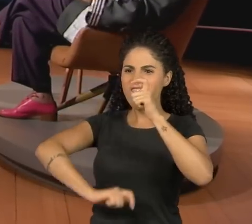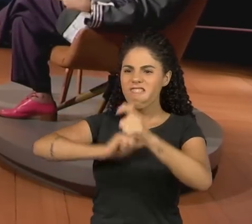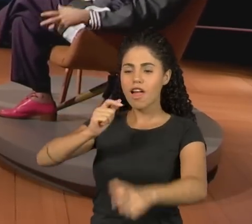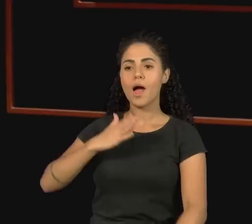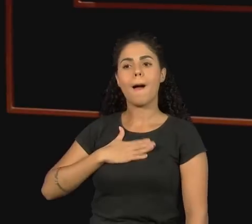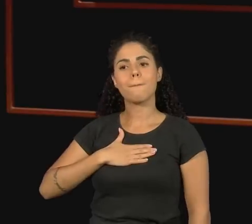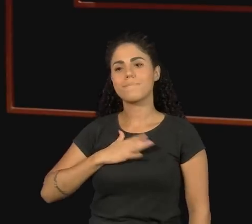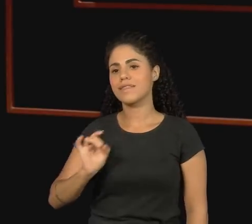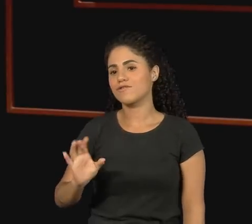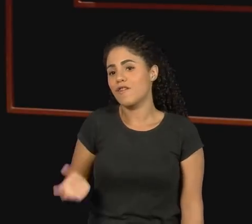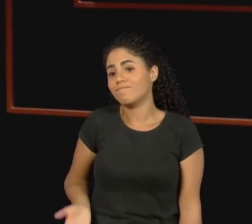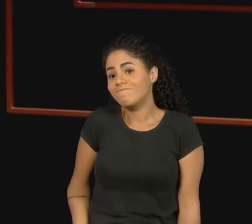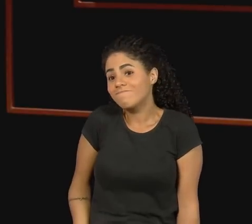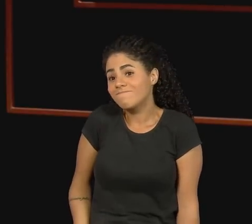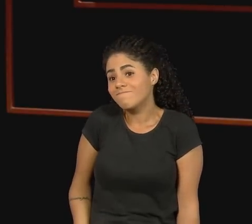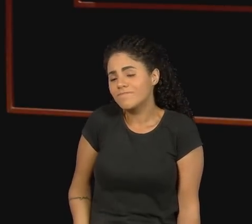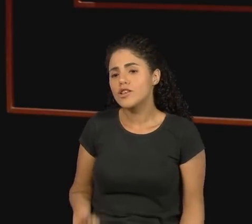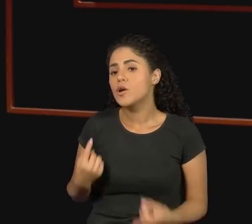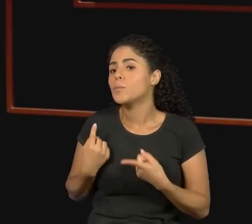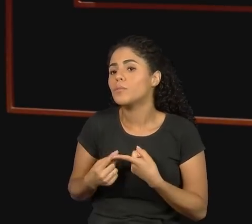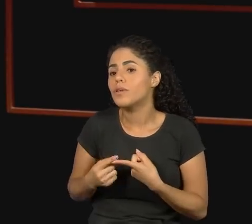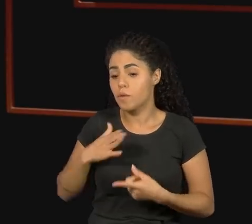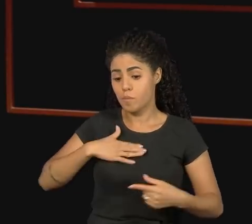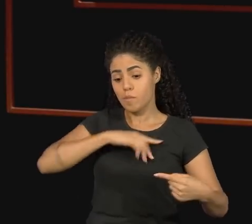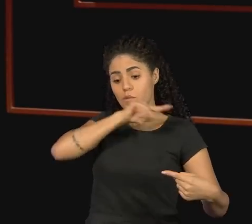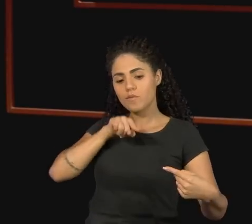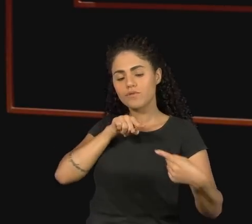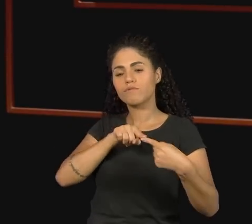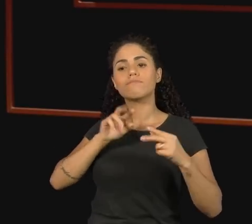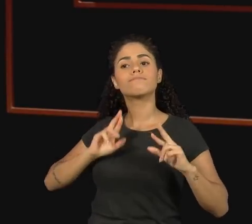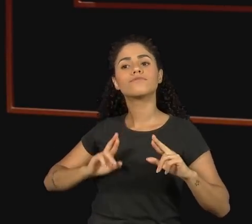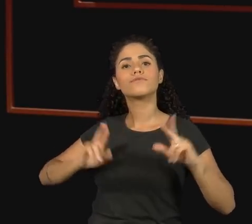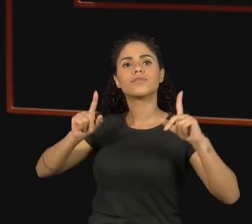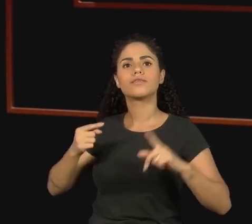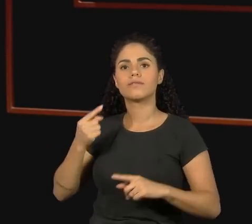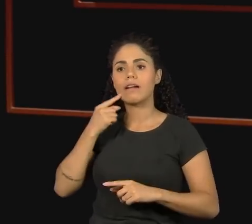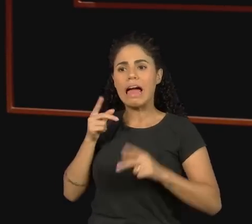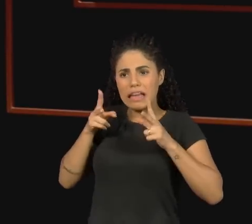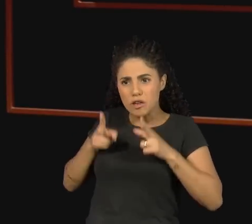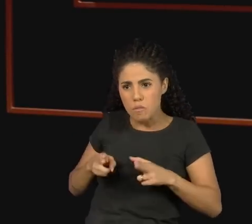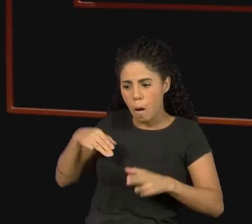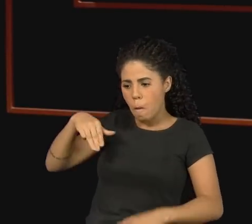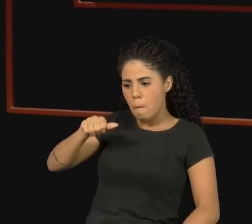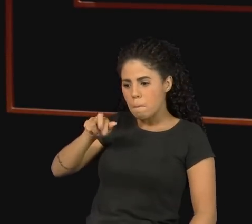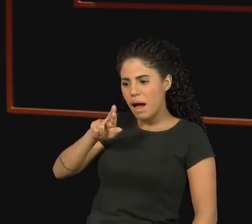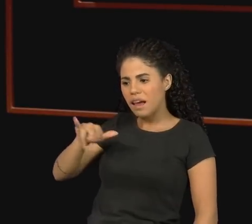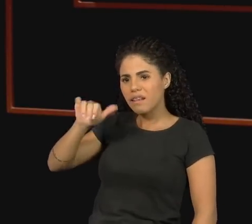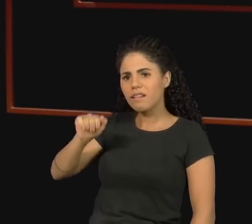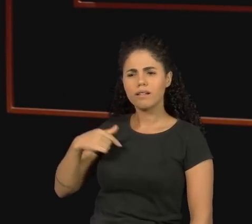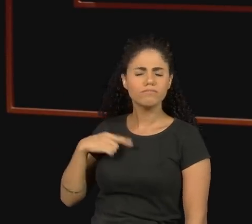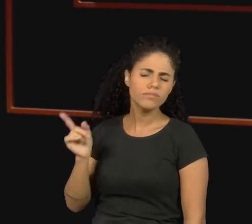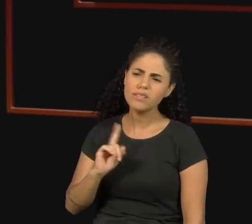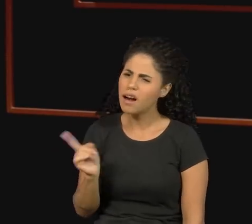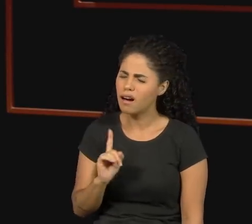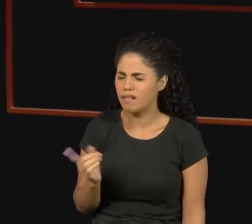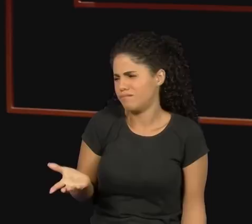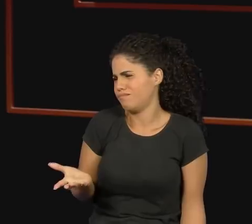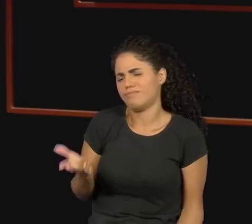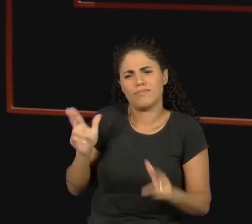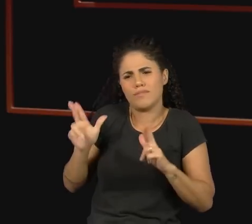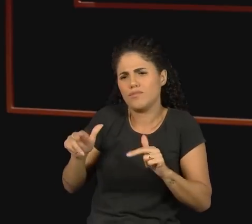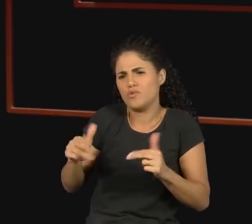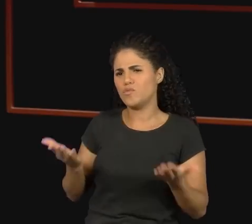desmistificada foi a minha encenação, porque meu objetivo, eu não poderia fazer o que a Marília fez. E nem queria, porque Nanine nem